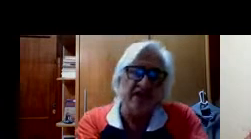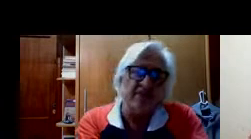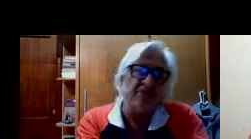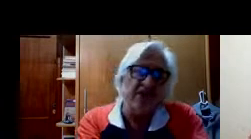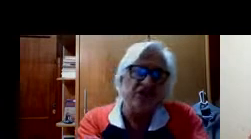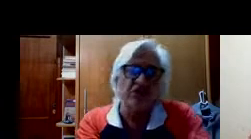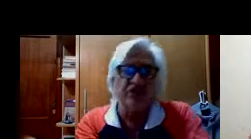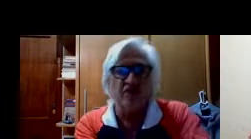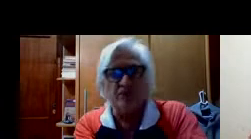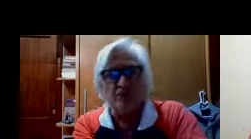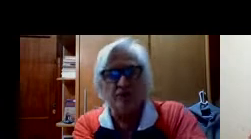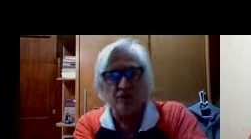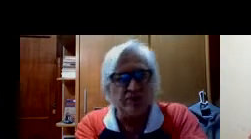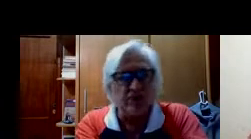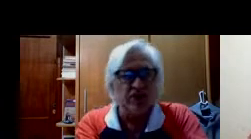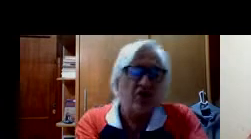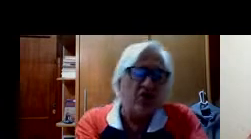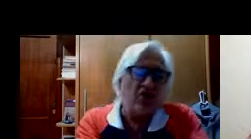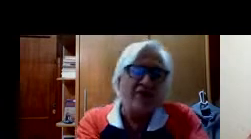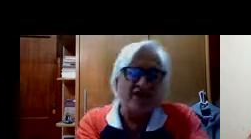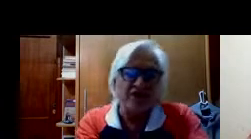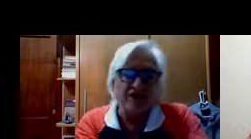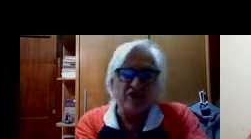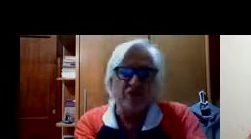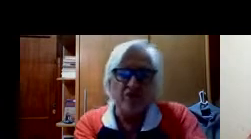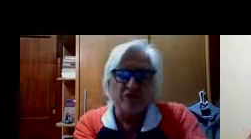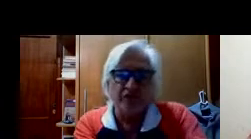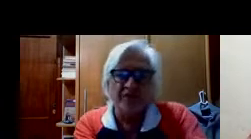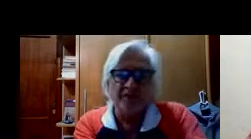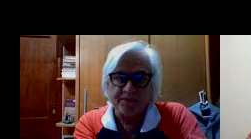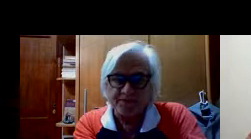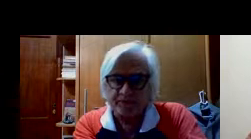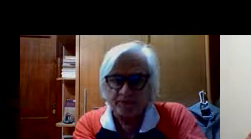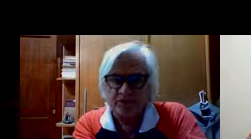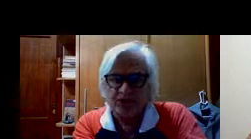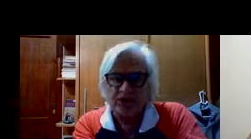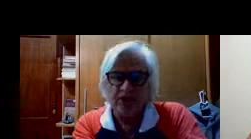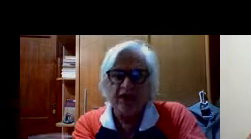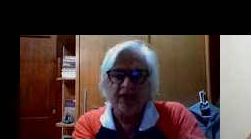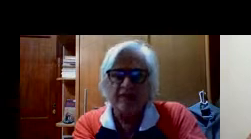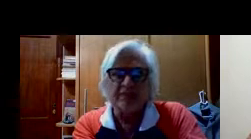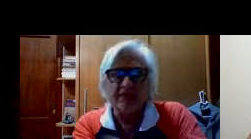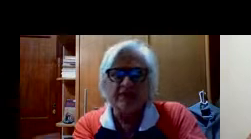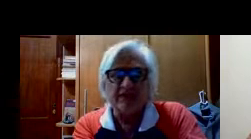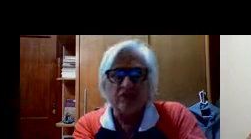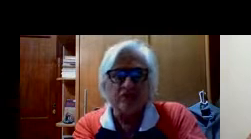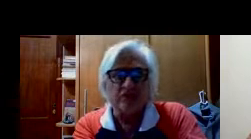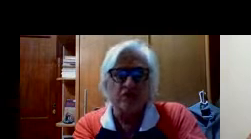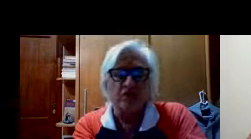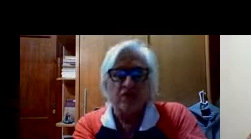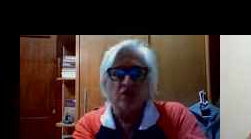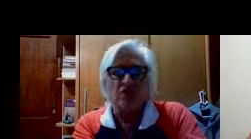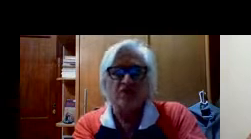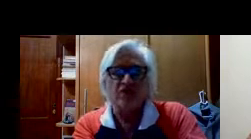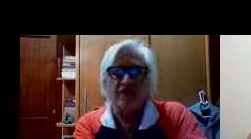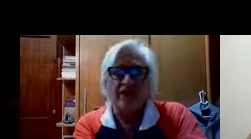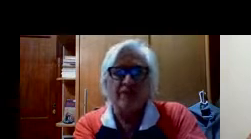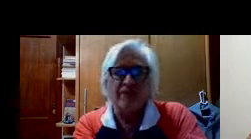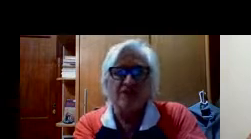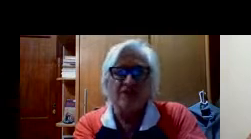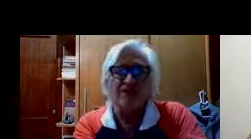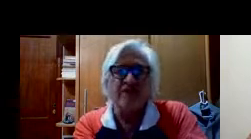falar que a densidade é peso dividido pelo volume, ou massa dividido pelo volume. Ela permite essa confusão.